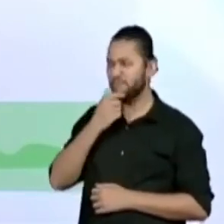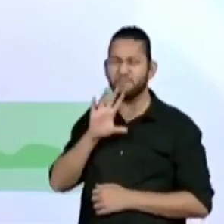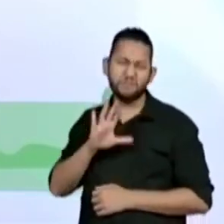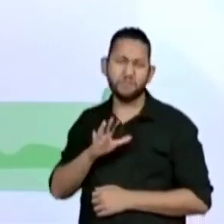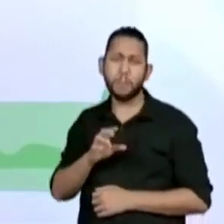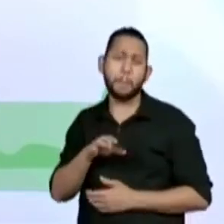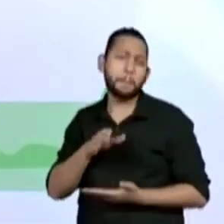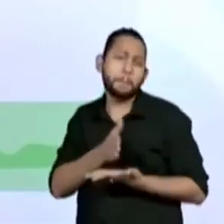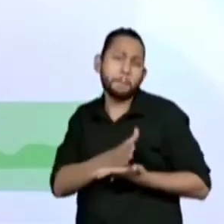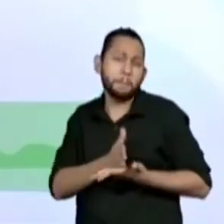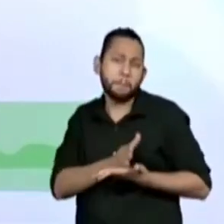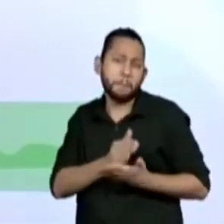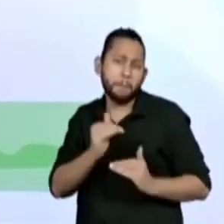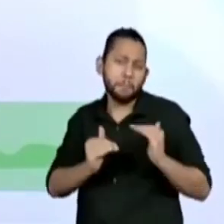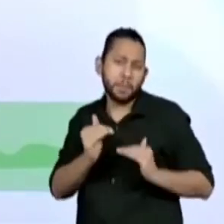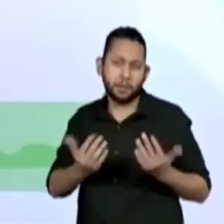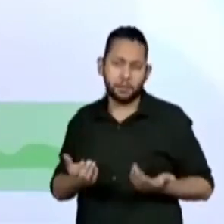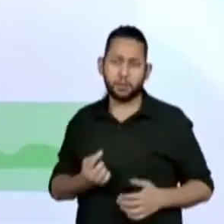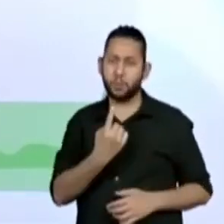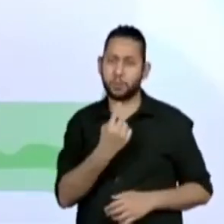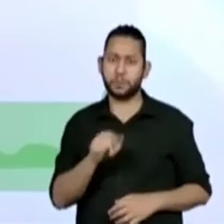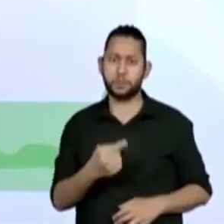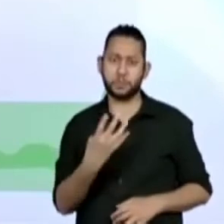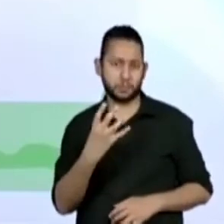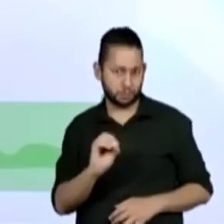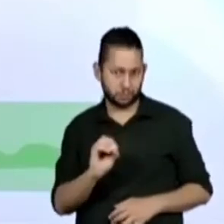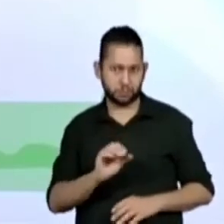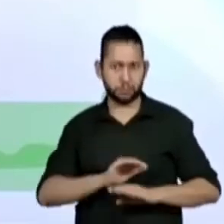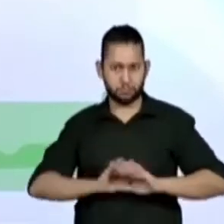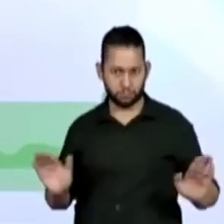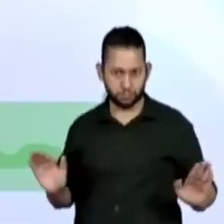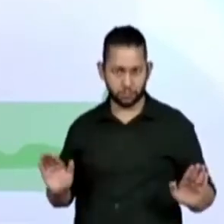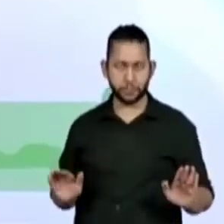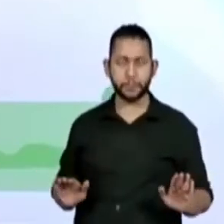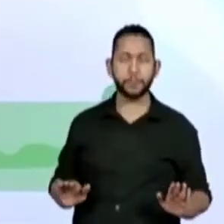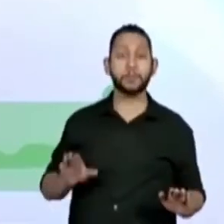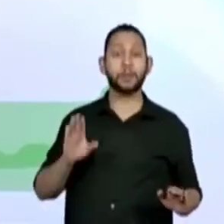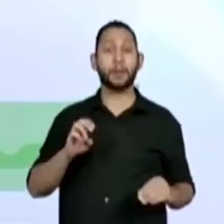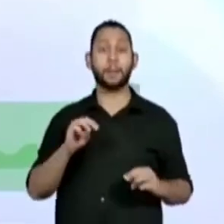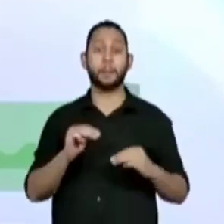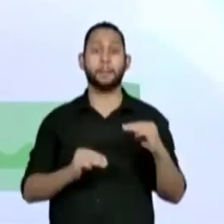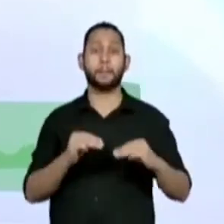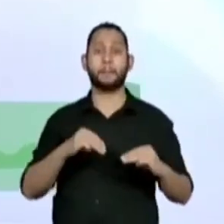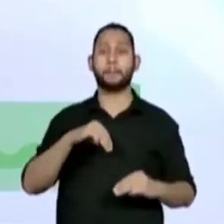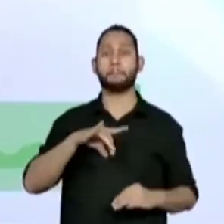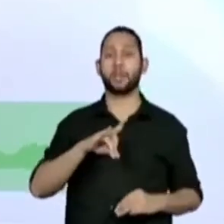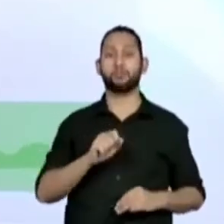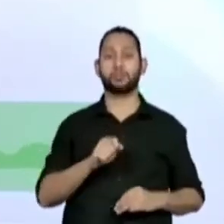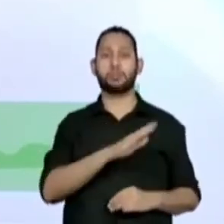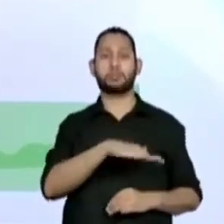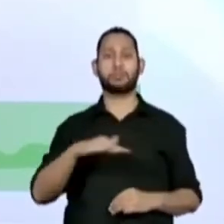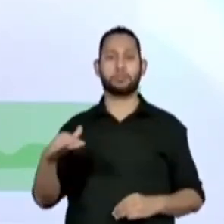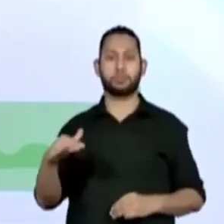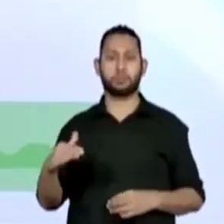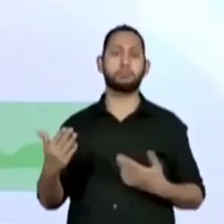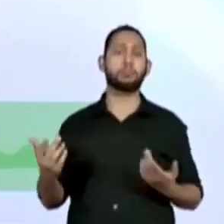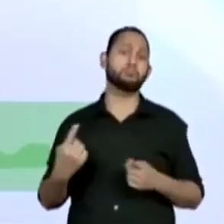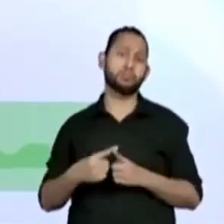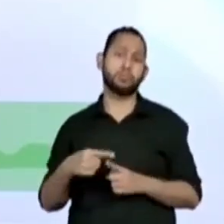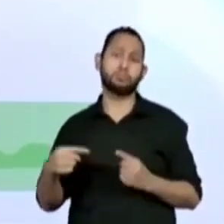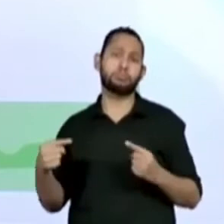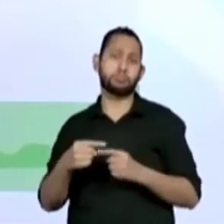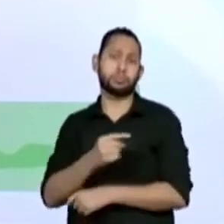vai. Tá. 1,40 m, certo? Essa seria mais ou menos a média dessas crianças, que são crianças do 4º